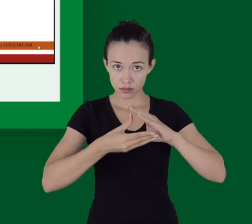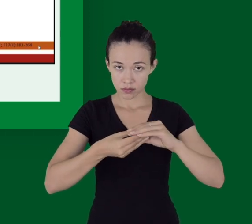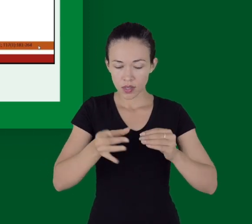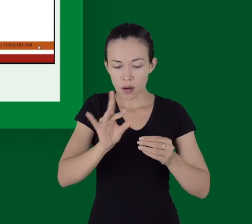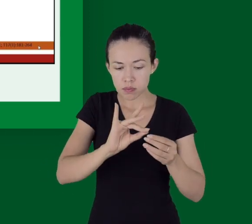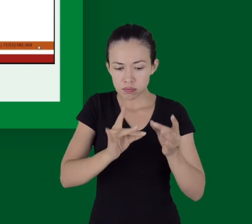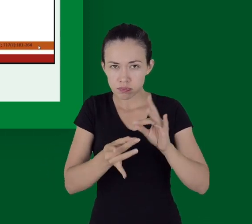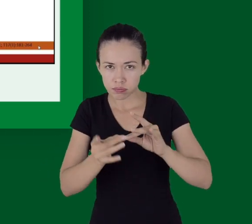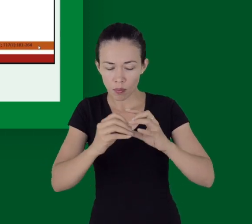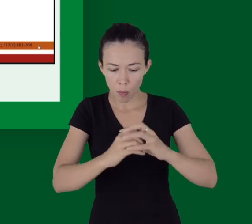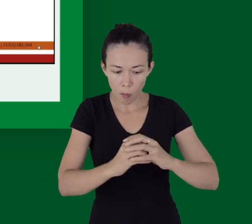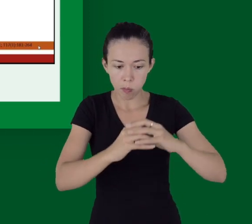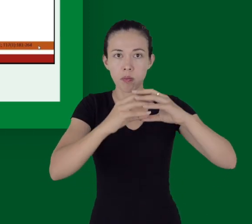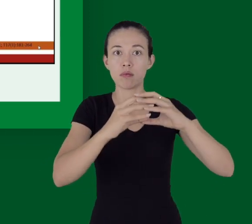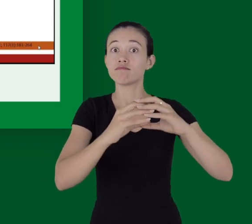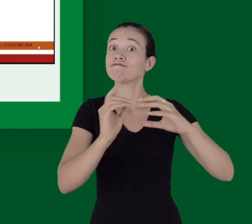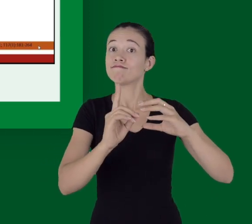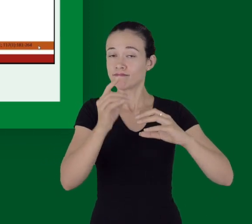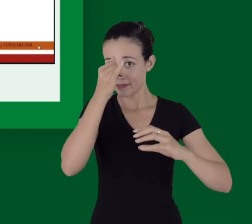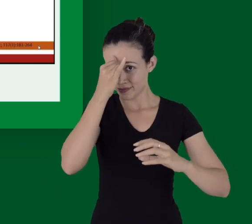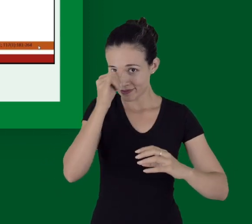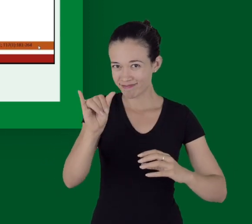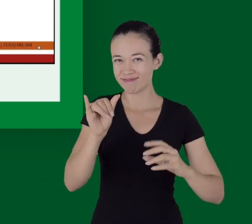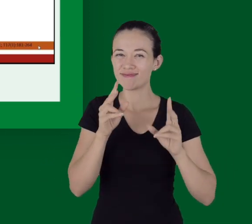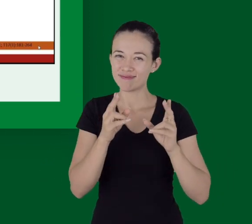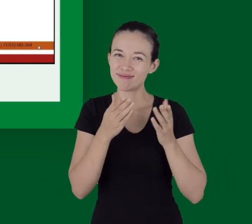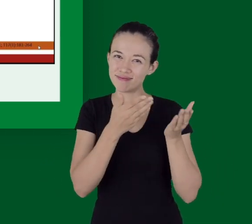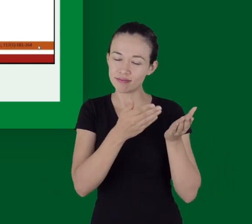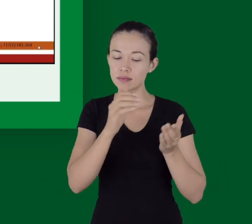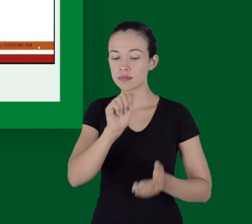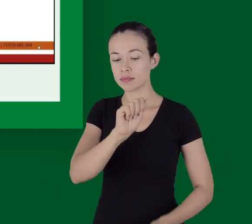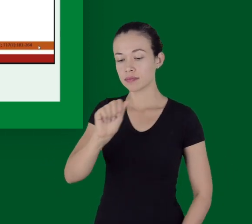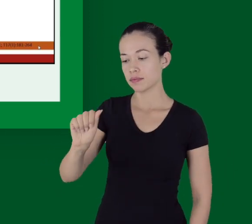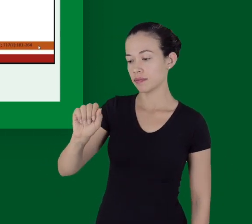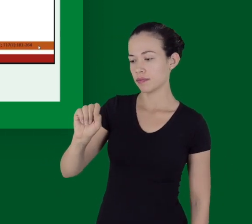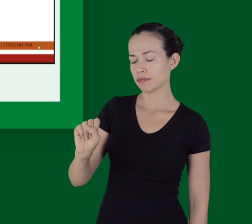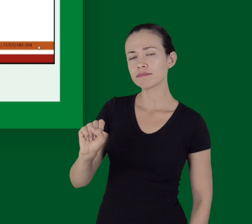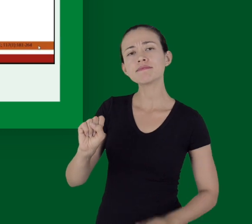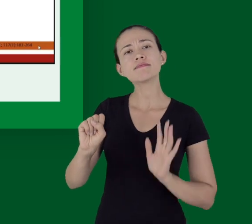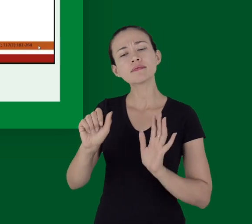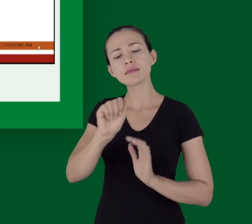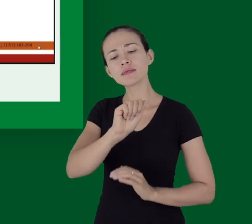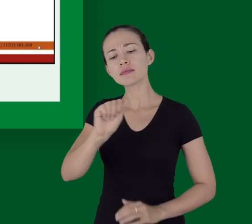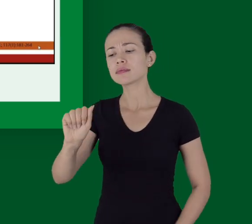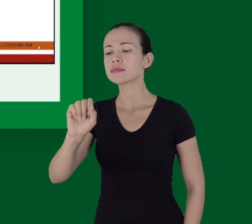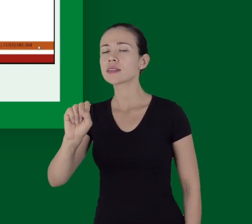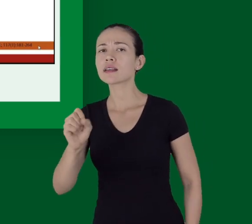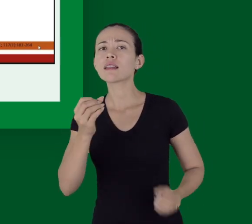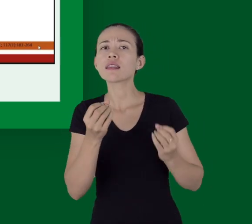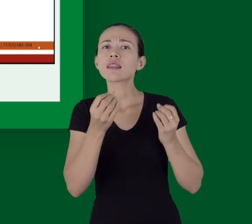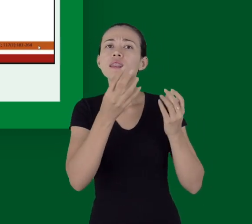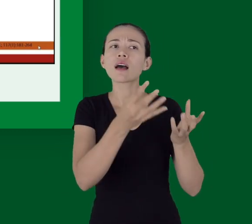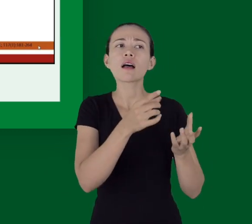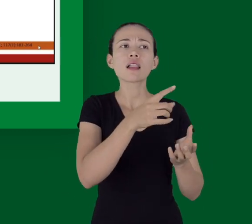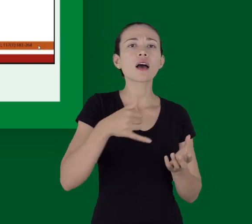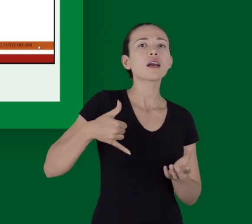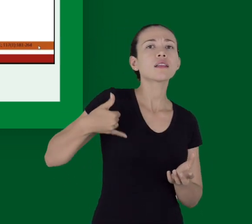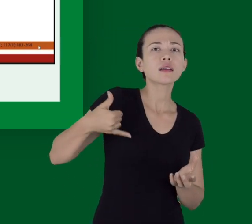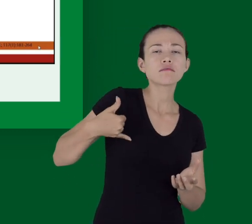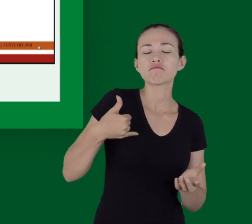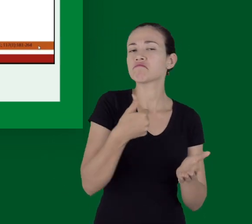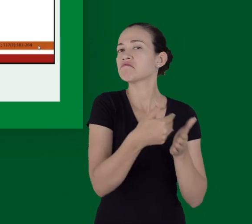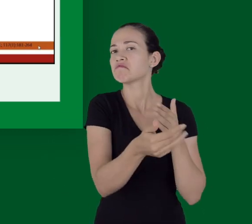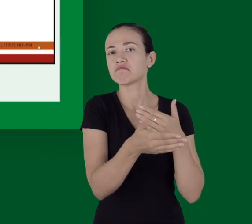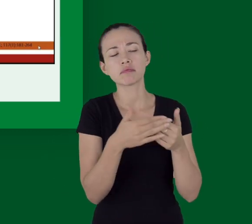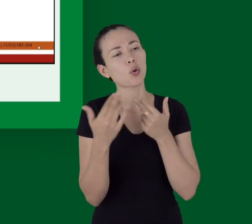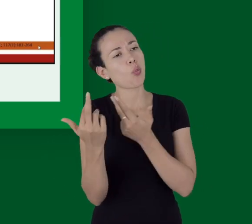né? Igual a AS. O AS, a dose do AS não depende da idade, tá? A dose de ataque é a mesma para todo mundo.